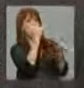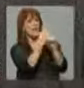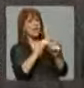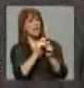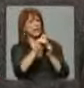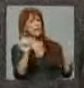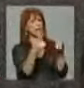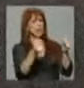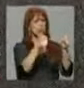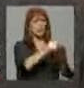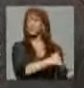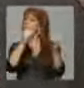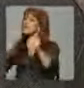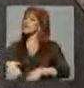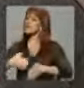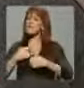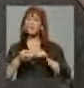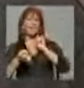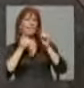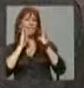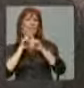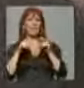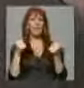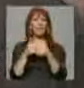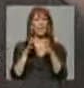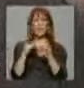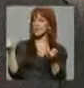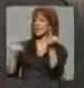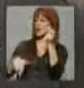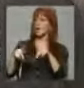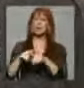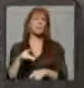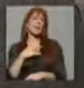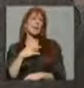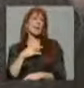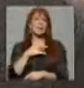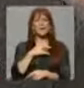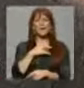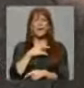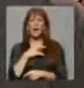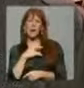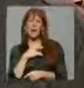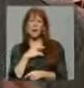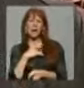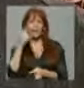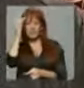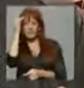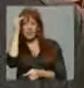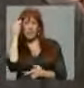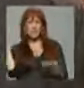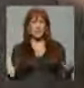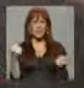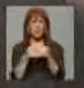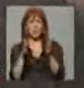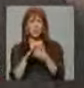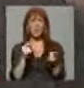depois tem todo este lado de sentido de humor, de todas estas cenas, tanto de amor, de desenganos, dos bandidos, quer